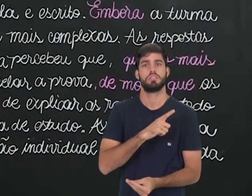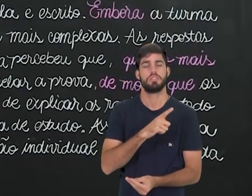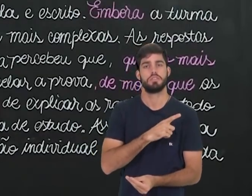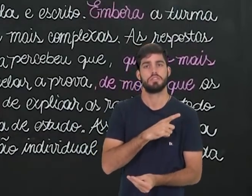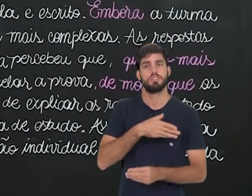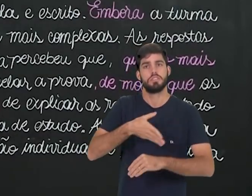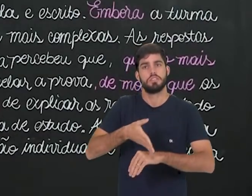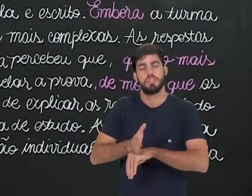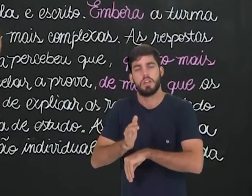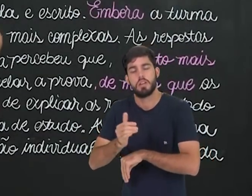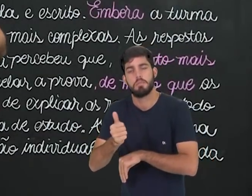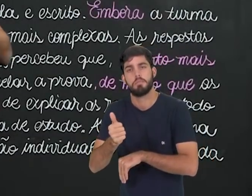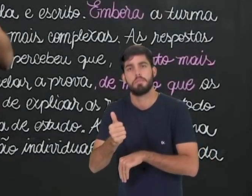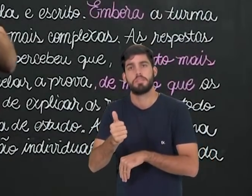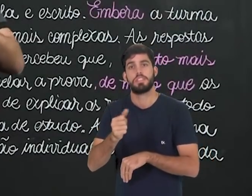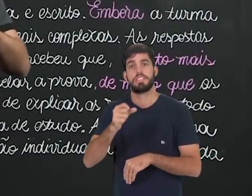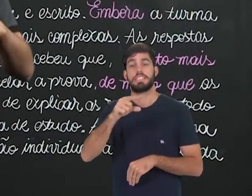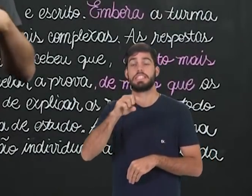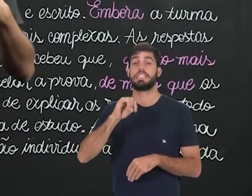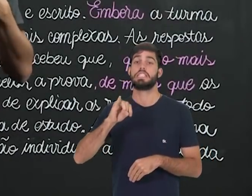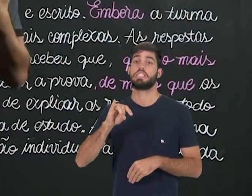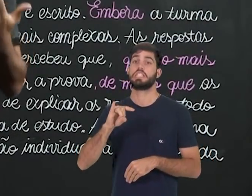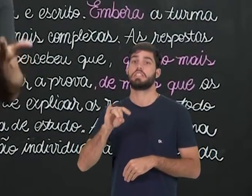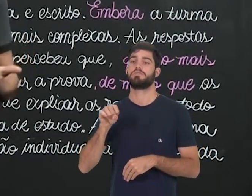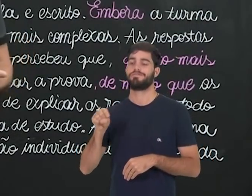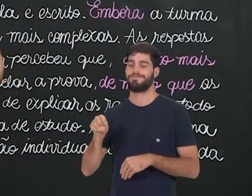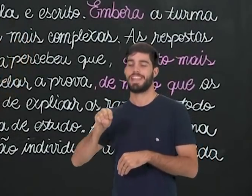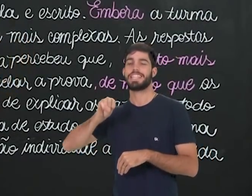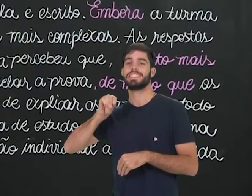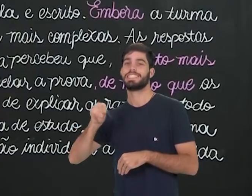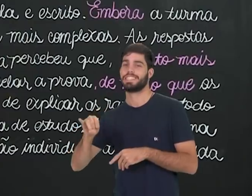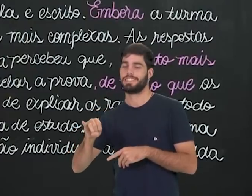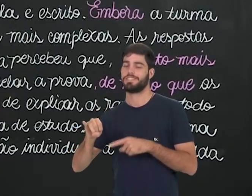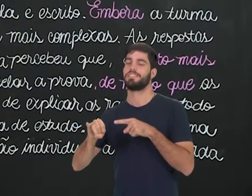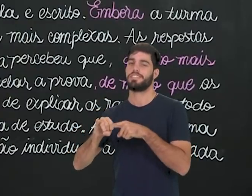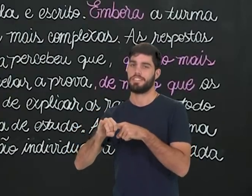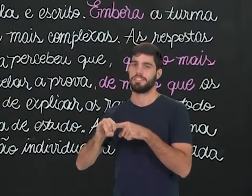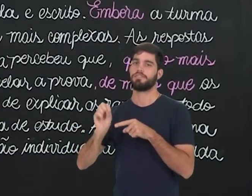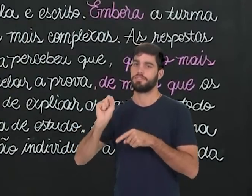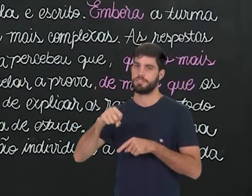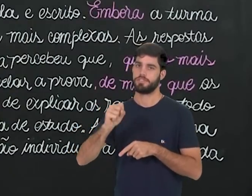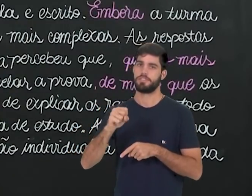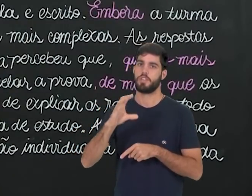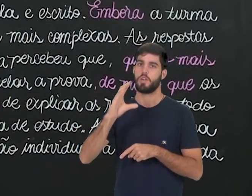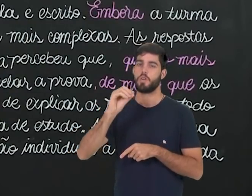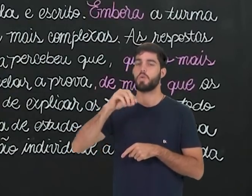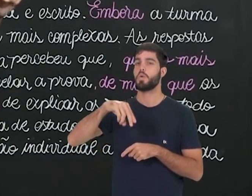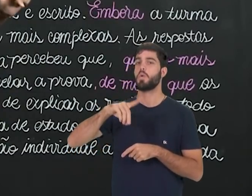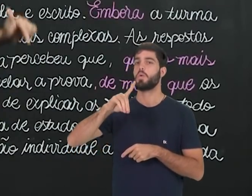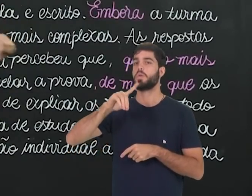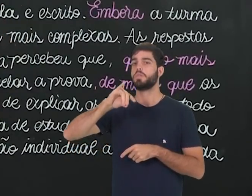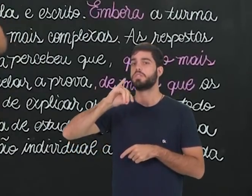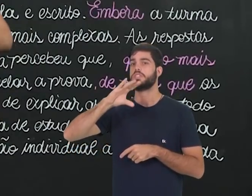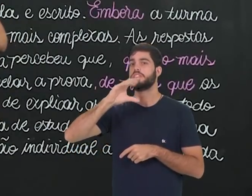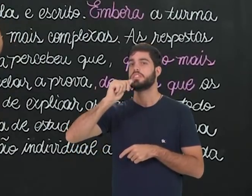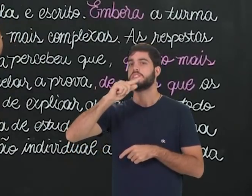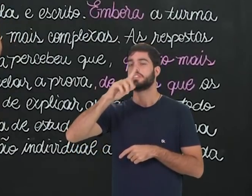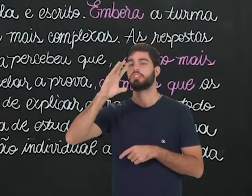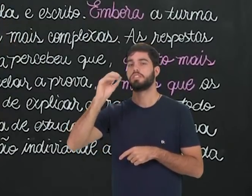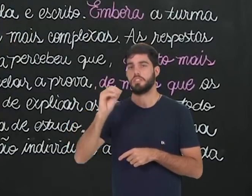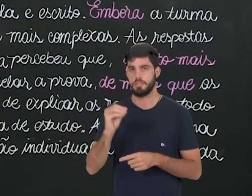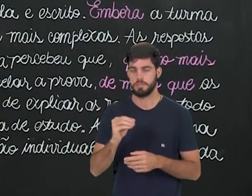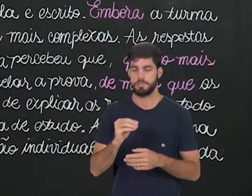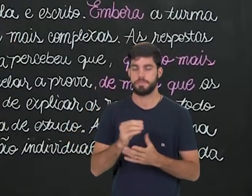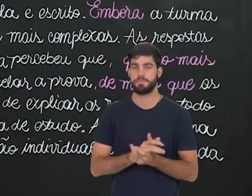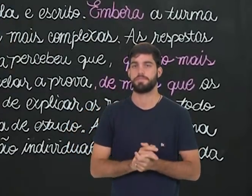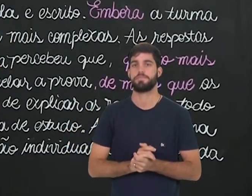sido aprovados, ou seja, eu estaria colocando a condição de eles terem sido aprovados para continuar o meu período, que não foi esse o